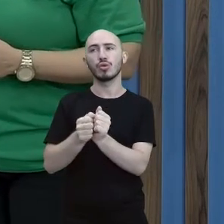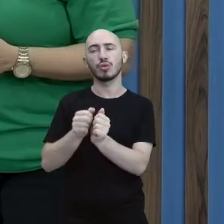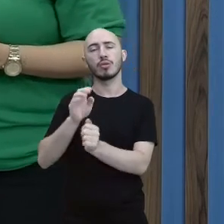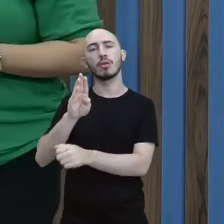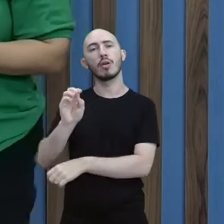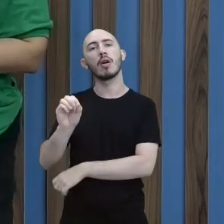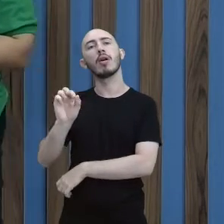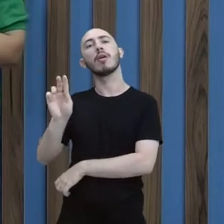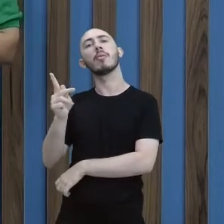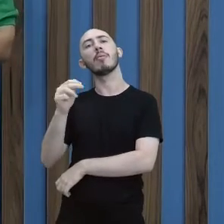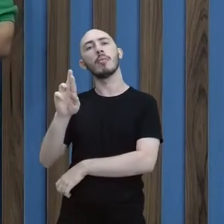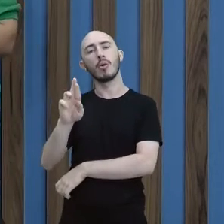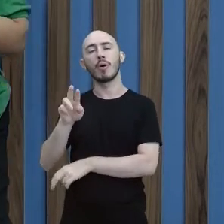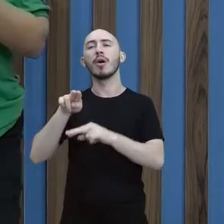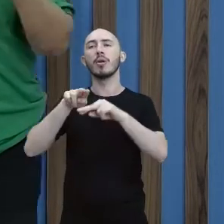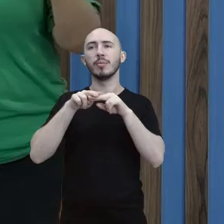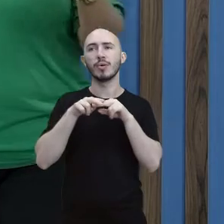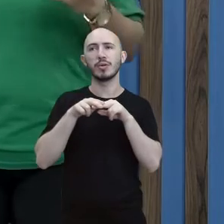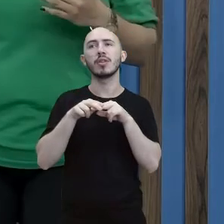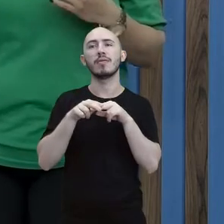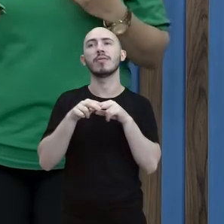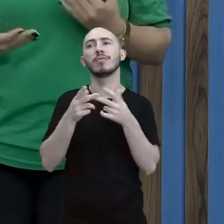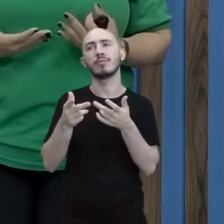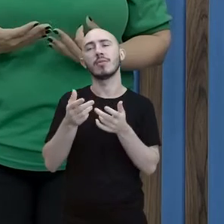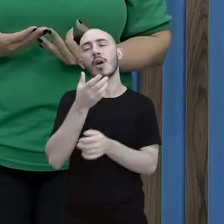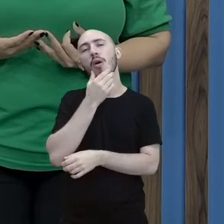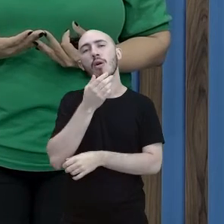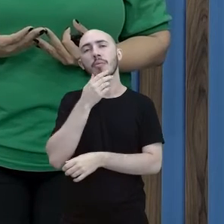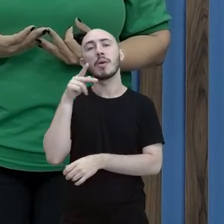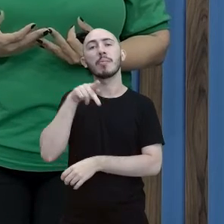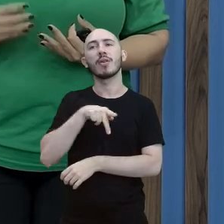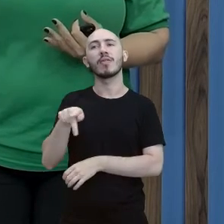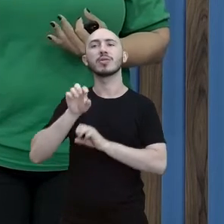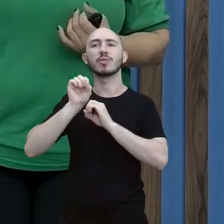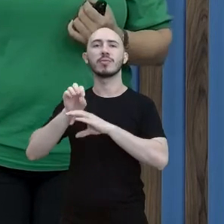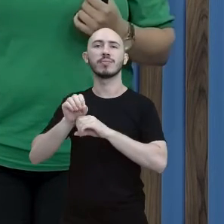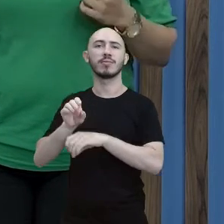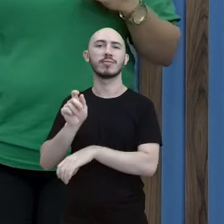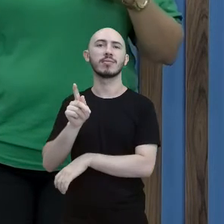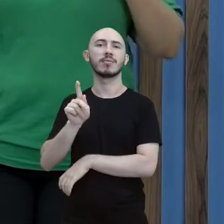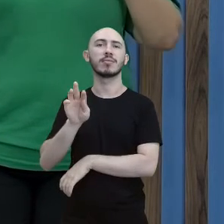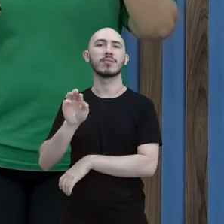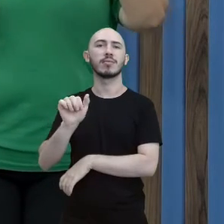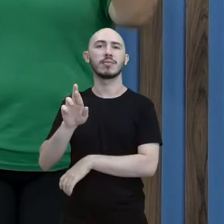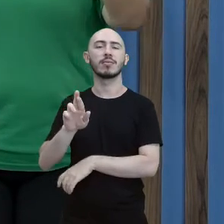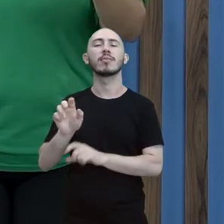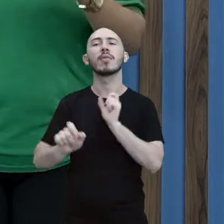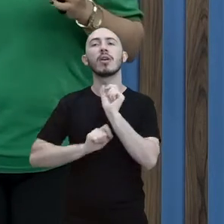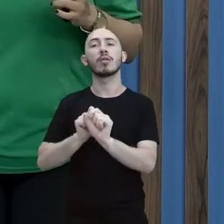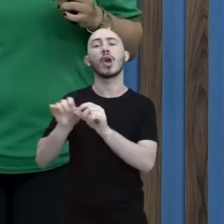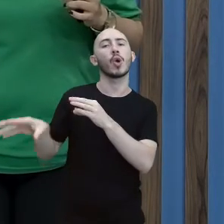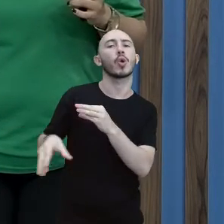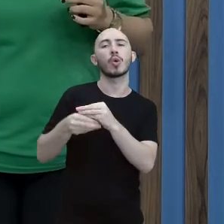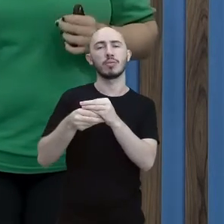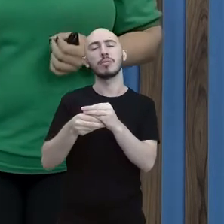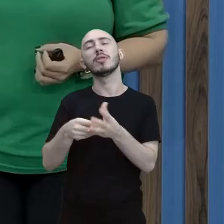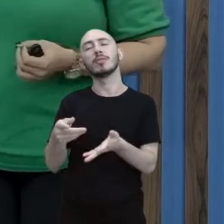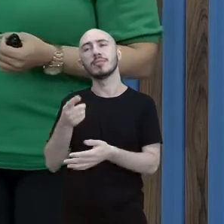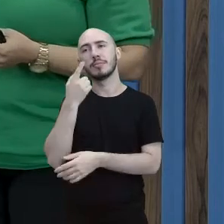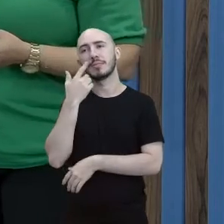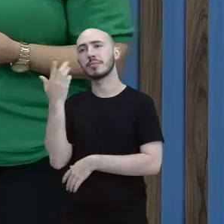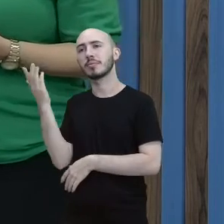esse cientista aqui, que trabalhou, né, junto com Rutherford, ele fez uma adição aí,